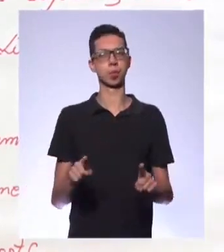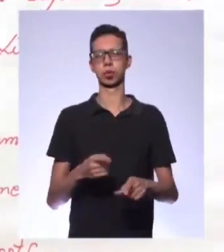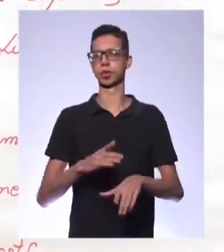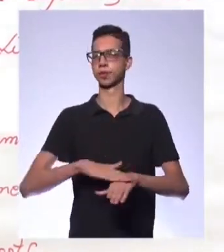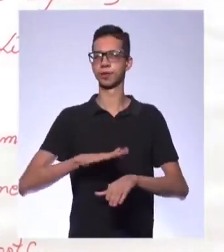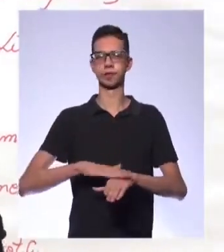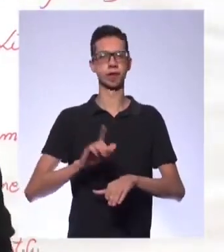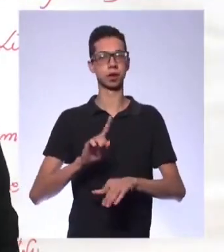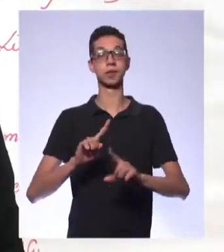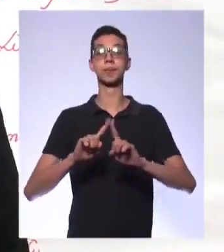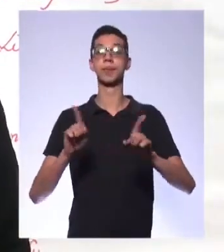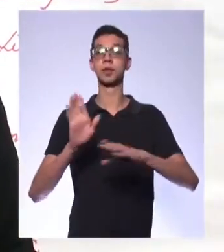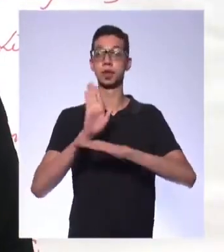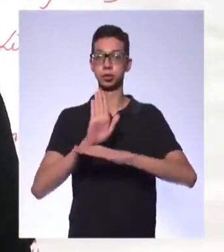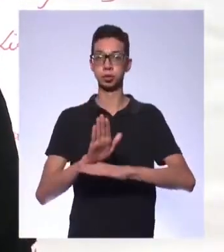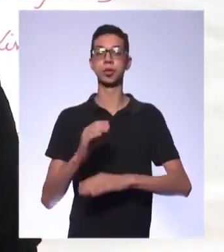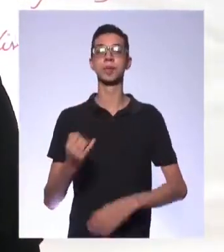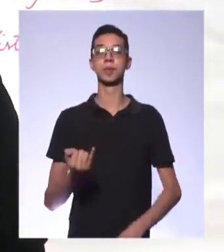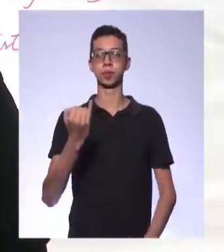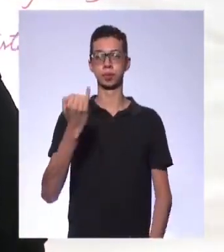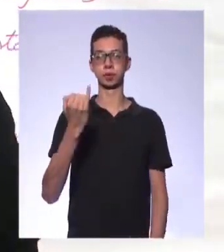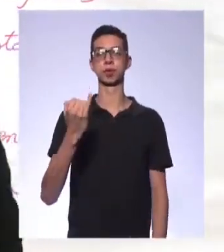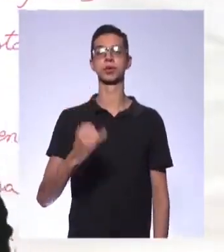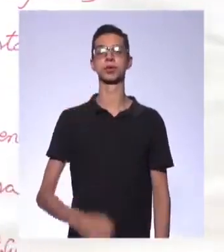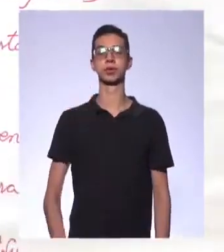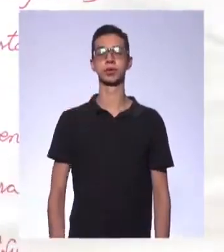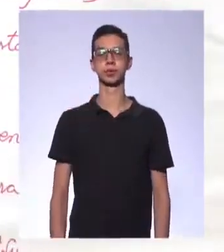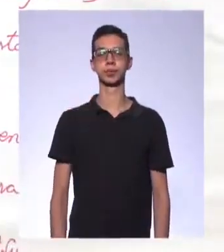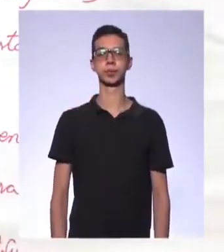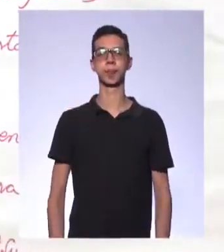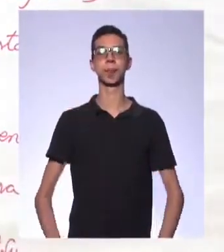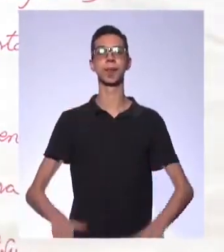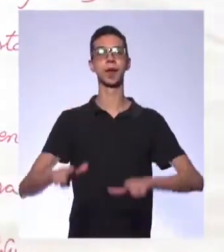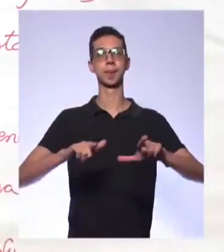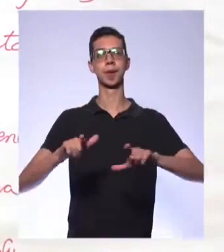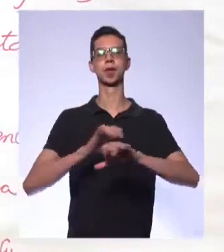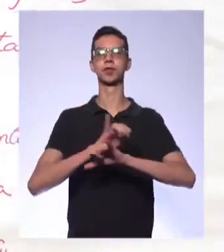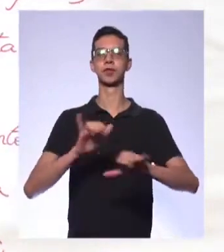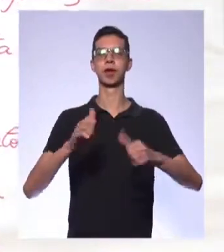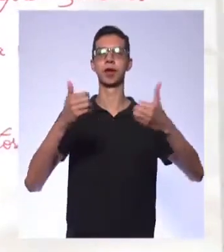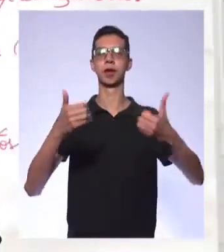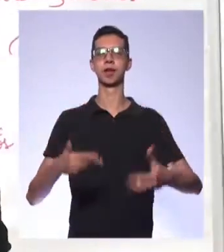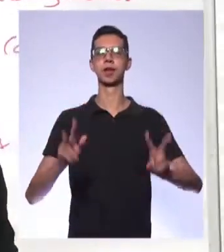ele ajuda e ele é muito importante, né, dentro do rádio na divulgação do trabalho de artistas, né?